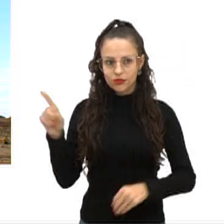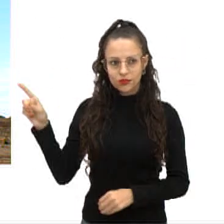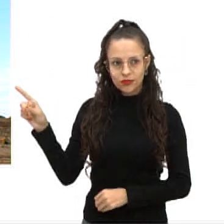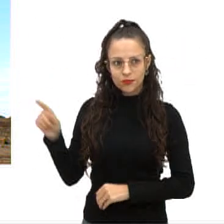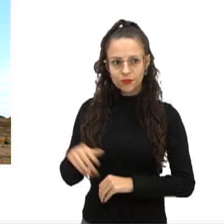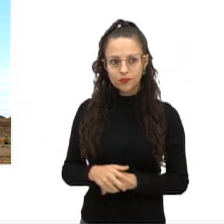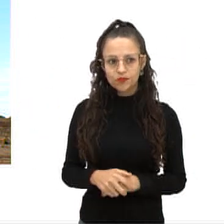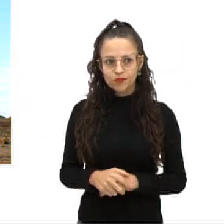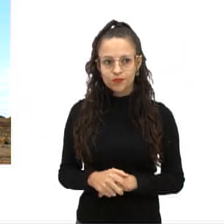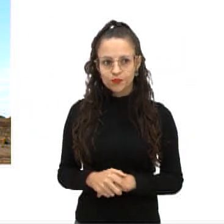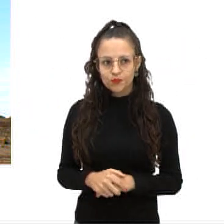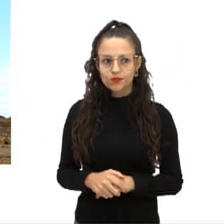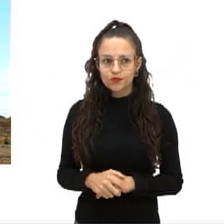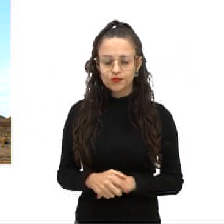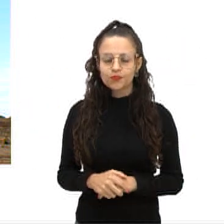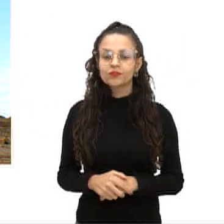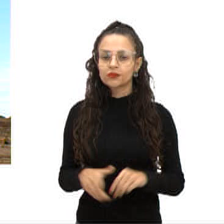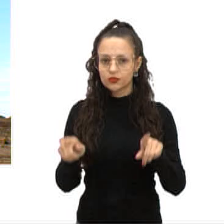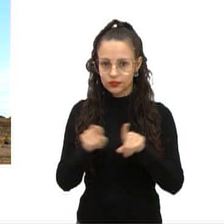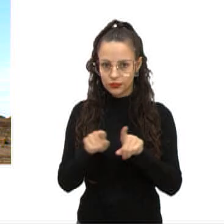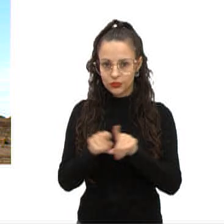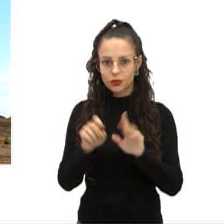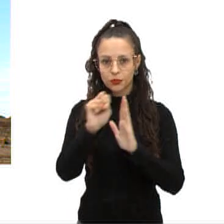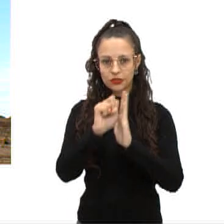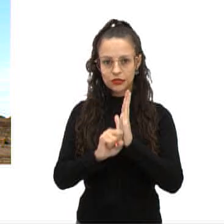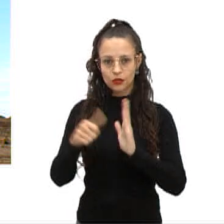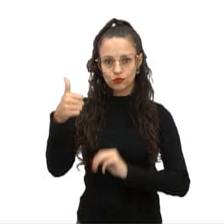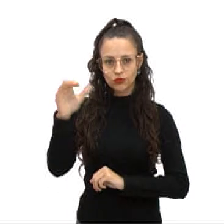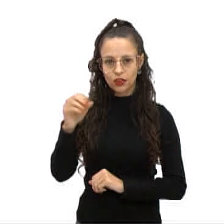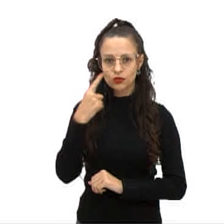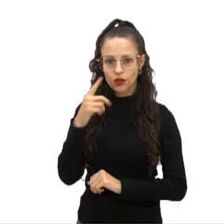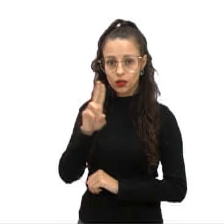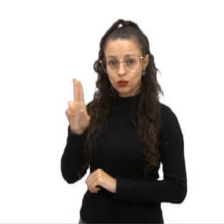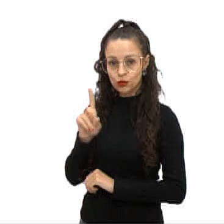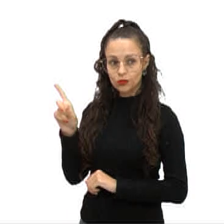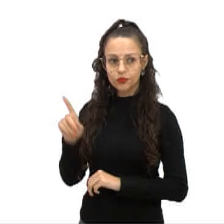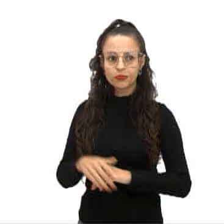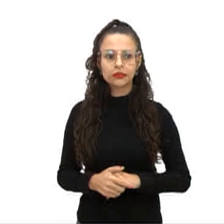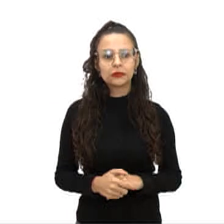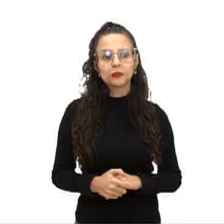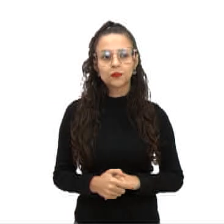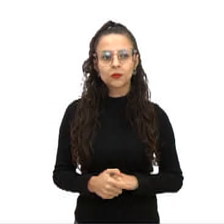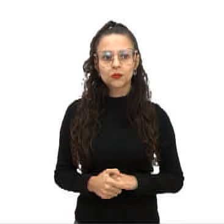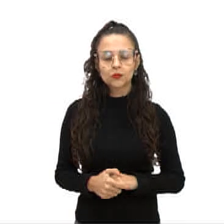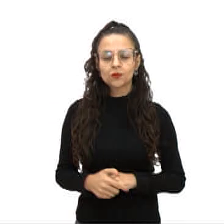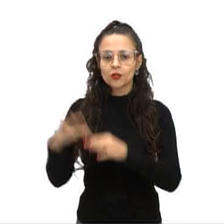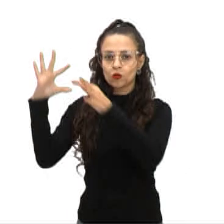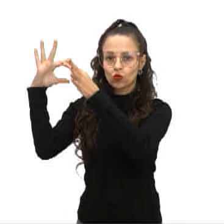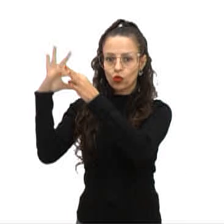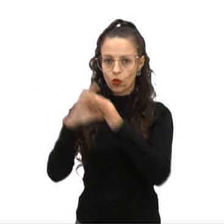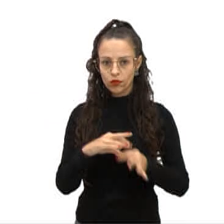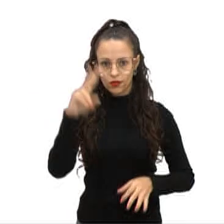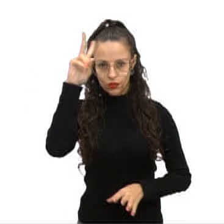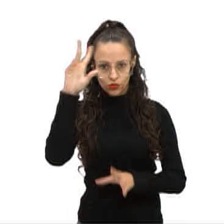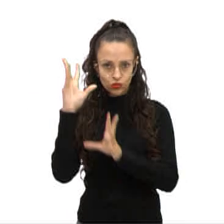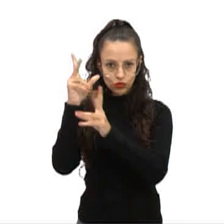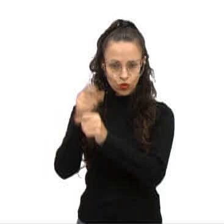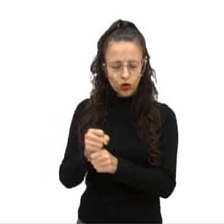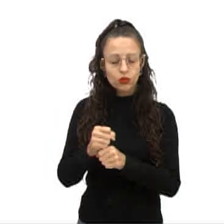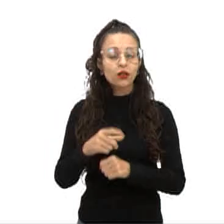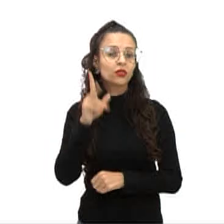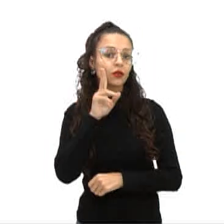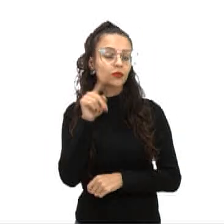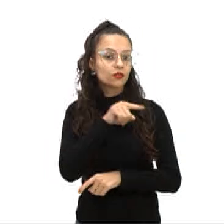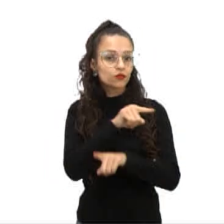de Sogóvia, né? Também no século X, para você ver, tá? Então, assim, o contexto histórico, pessoal, eu vou lembrar